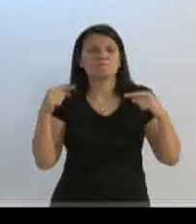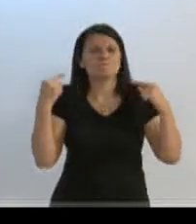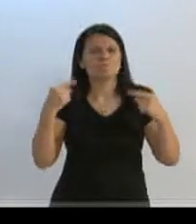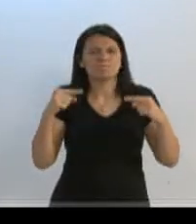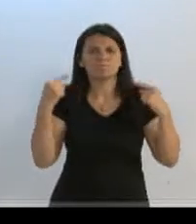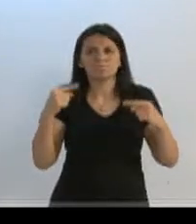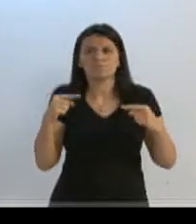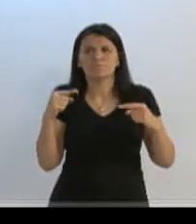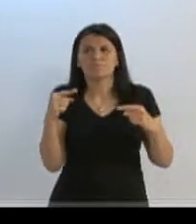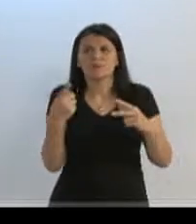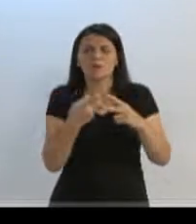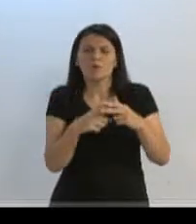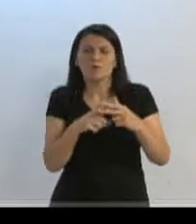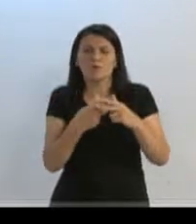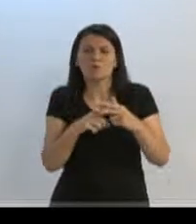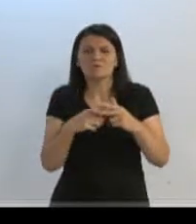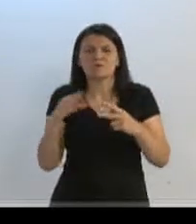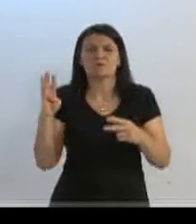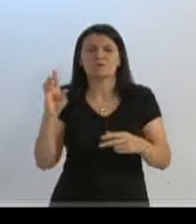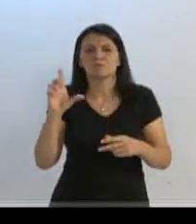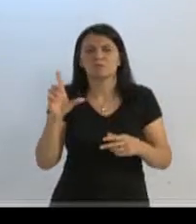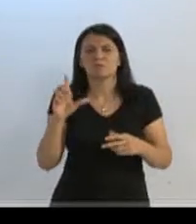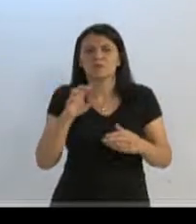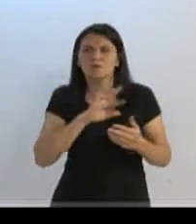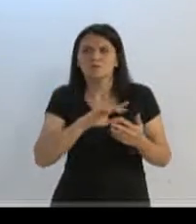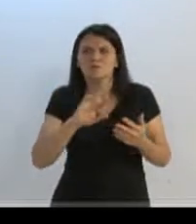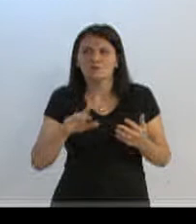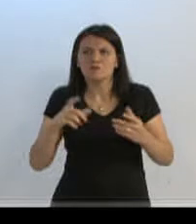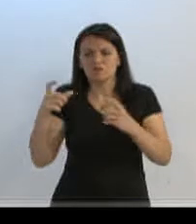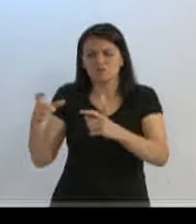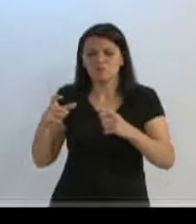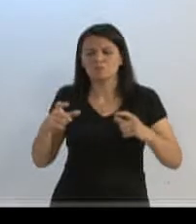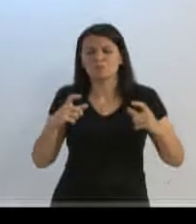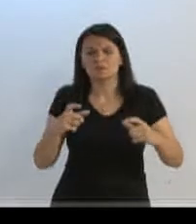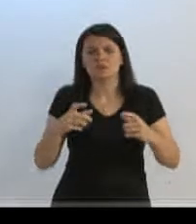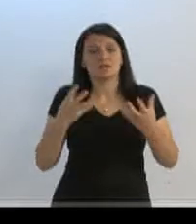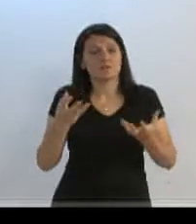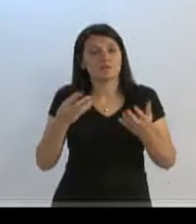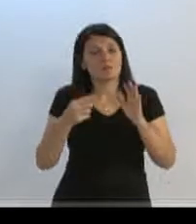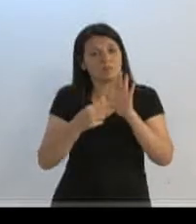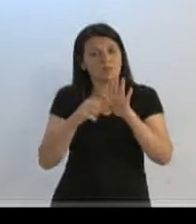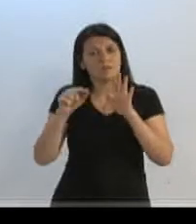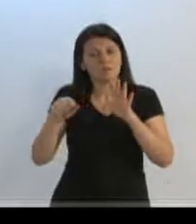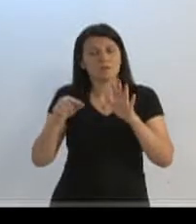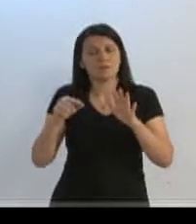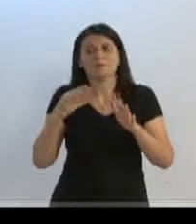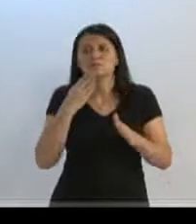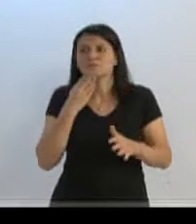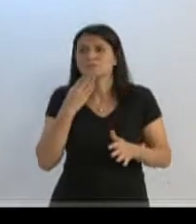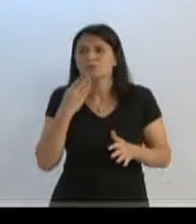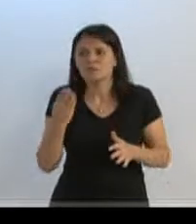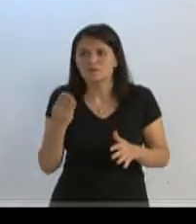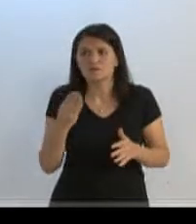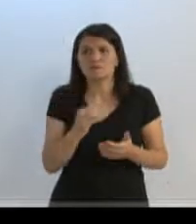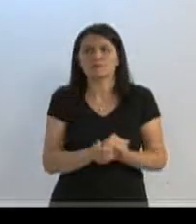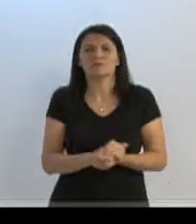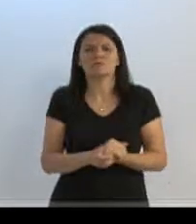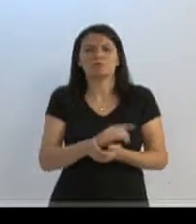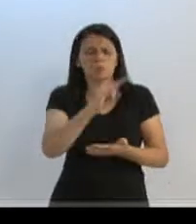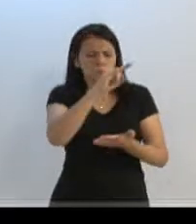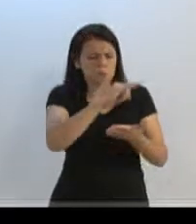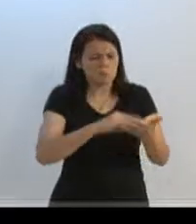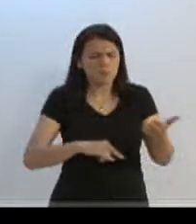à manutenção da nossa cidade em vários pontos então queremos deixar claro que nós estamos solicitando está tudo documentado